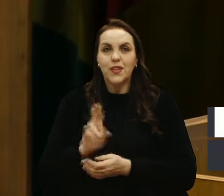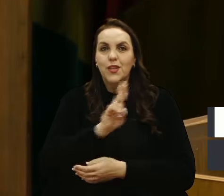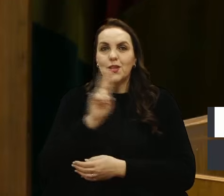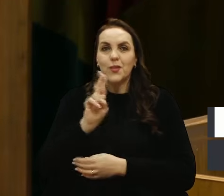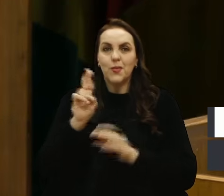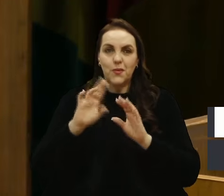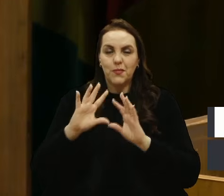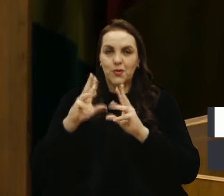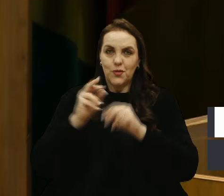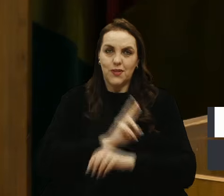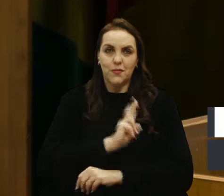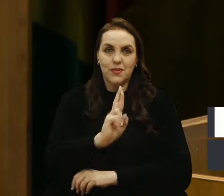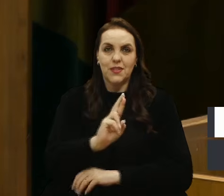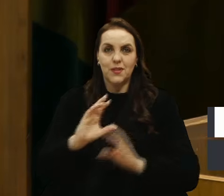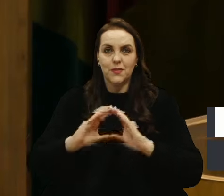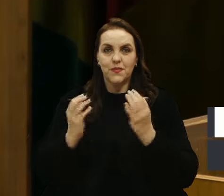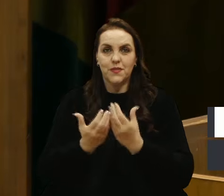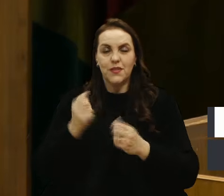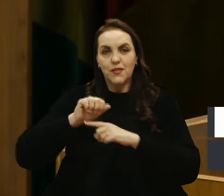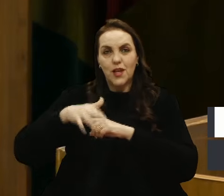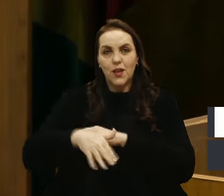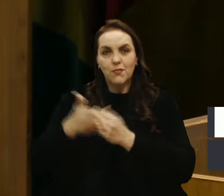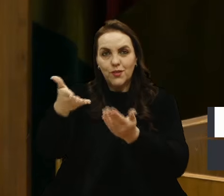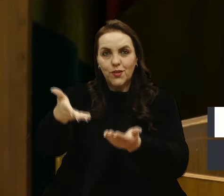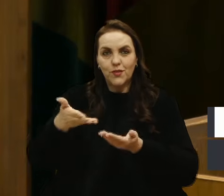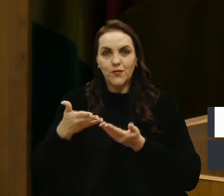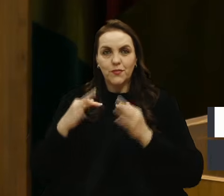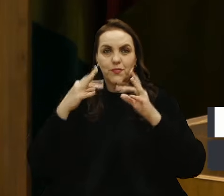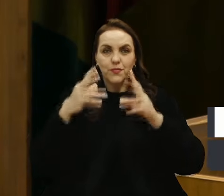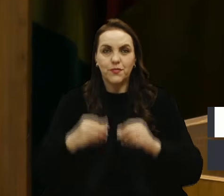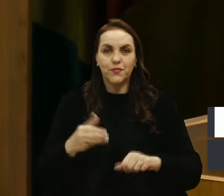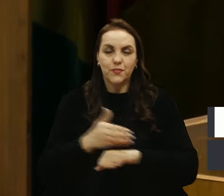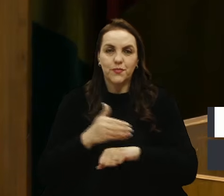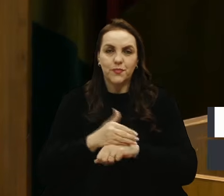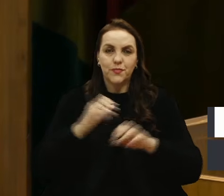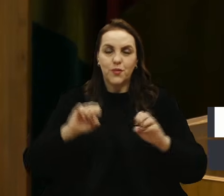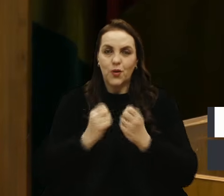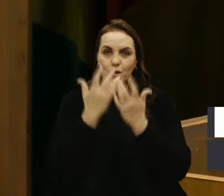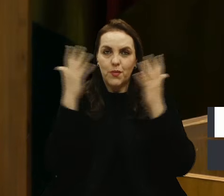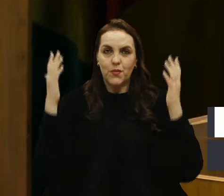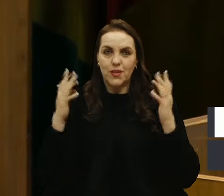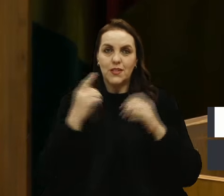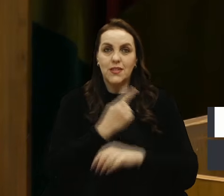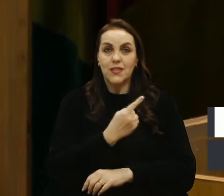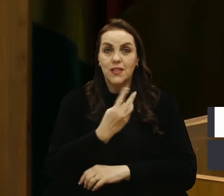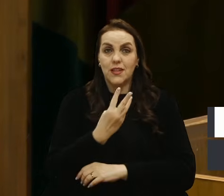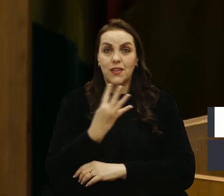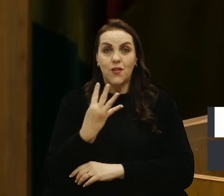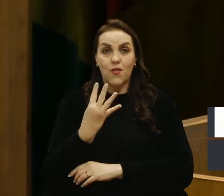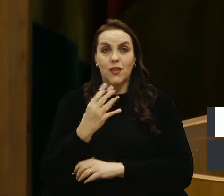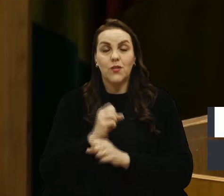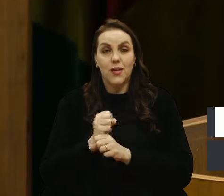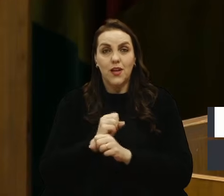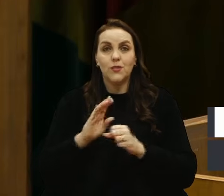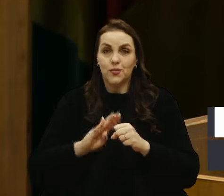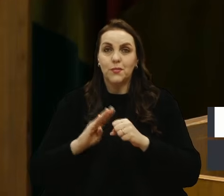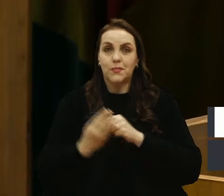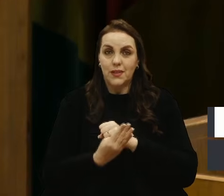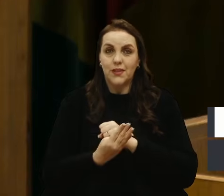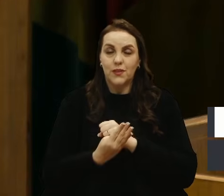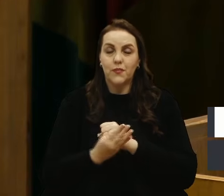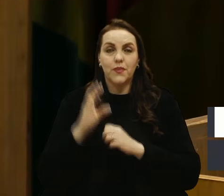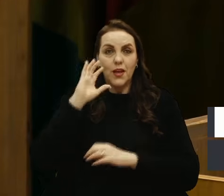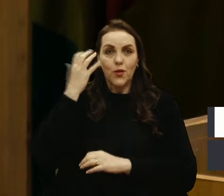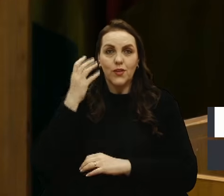comunidade de Galópolis, convidamos todos para participarem das comemorações dos 134 anos do nosso bairro, que acontecem nos